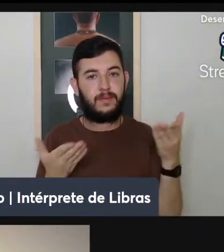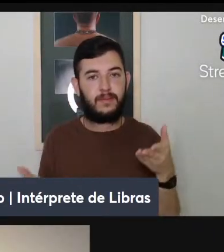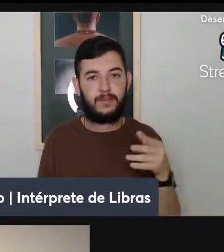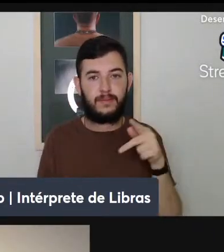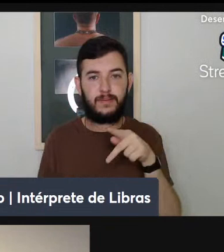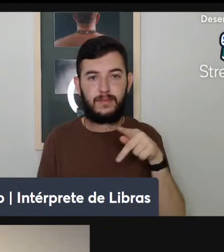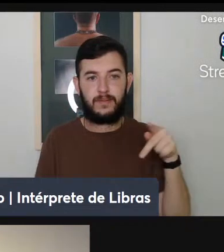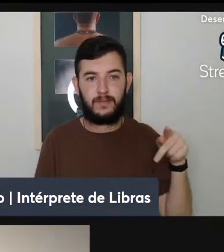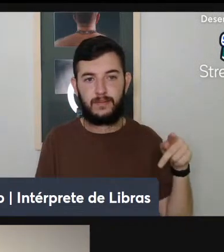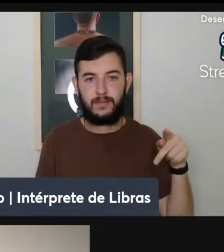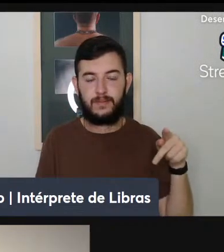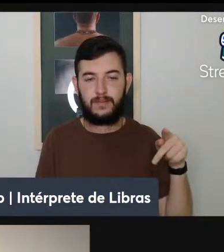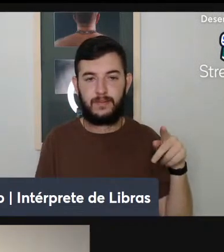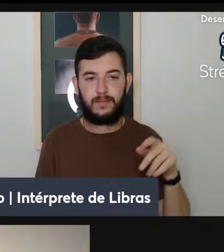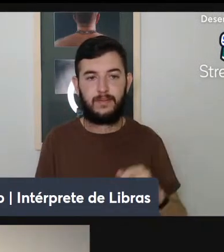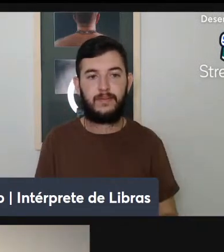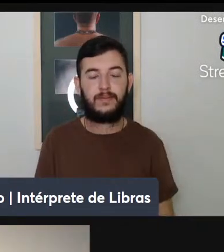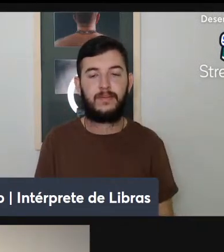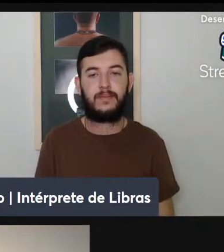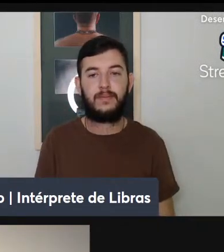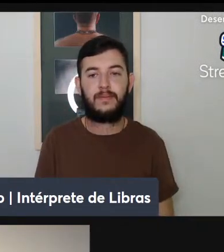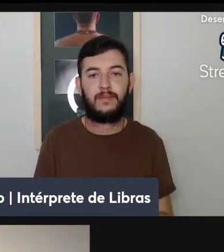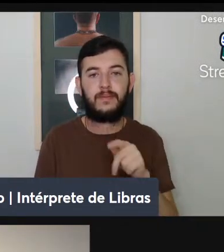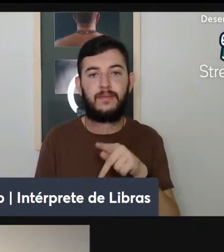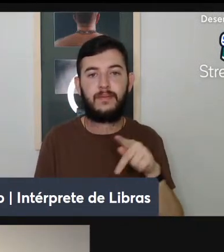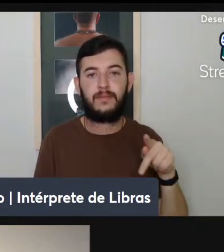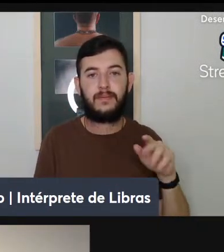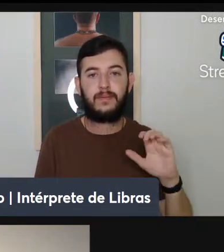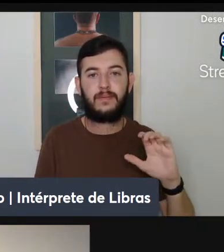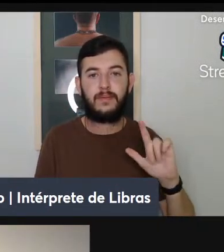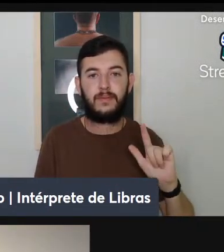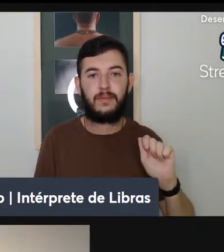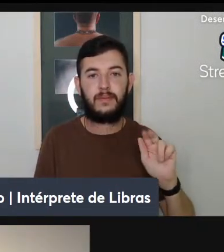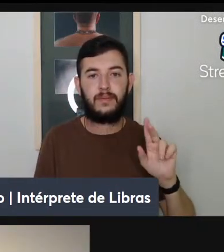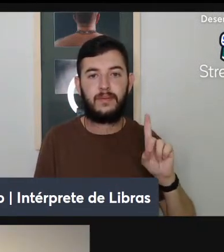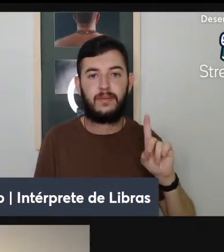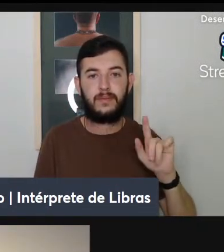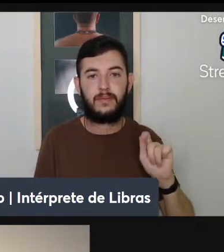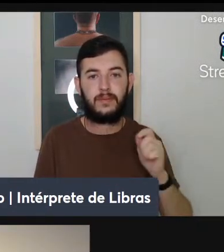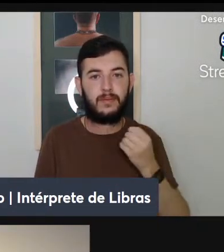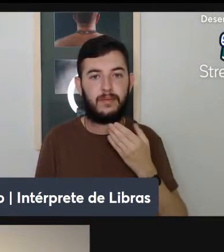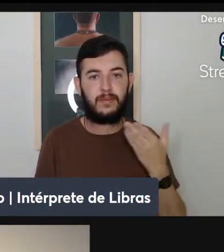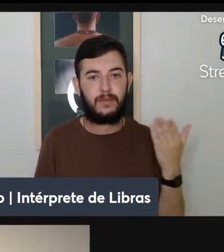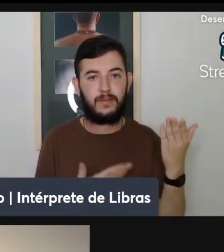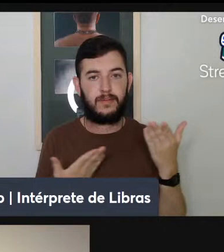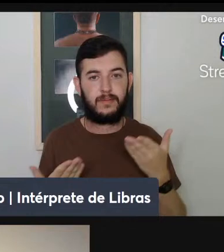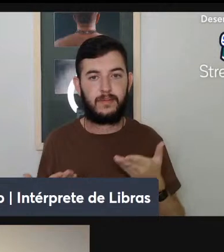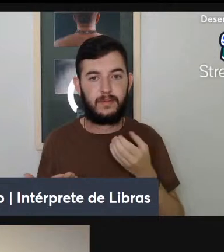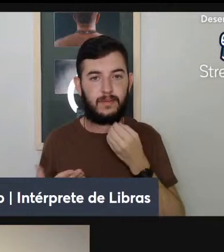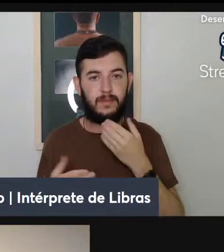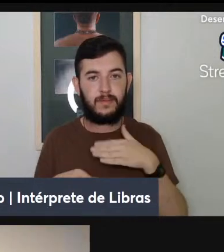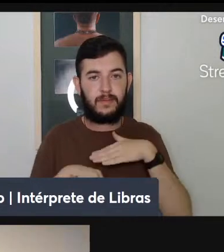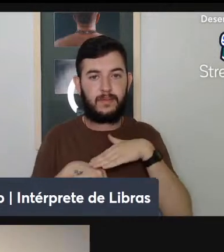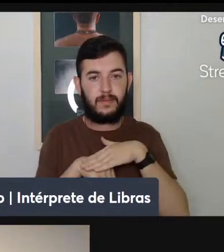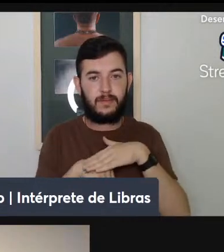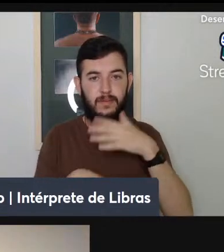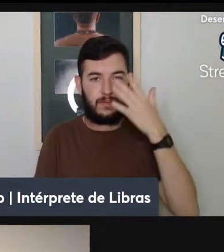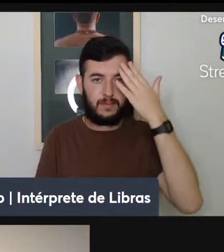Connell. Professora Cláudia Pato, muito bem-vindo, bem-vinda, boa noite. Obrigado por estar aqui